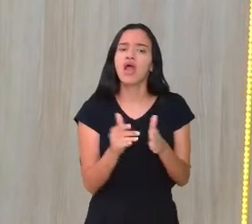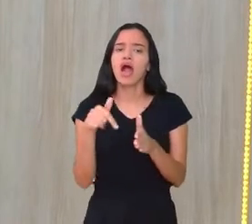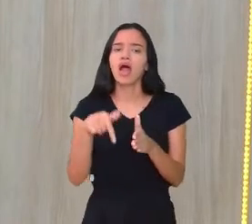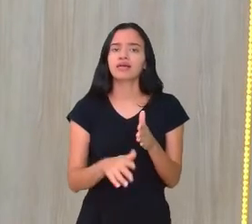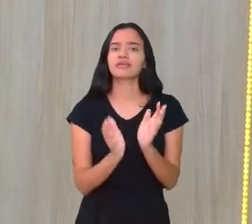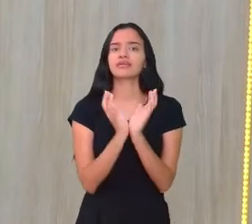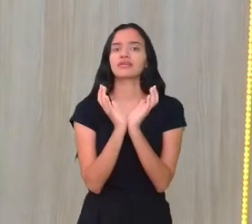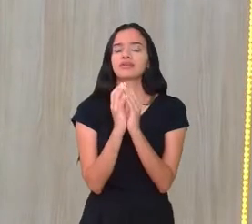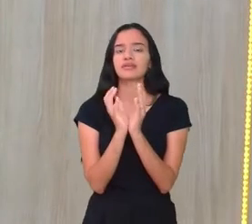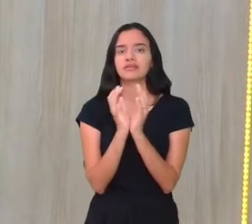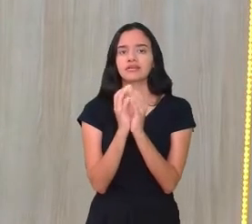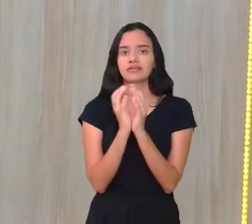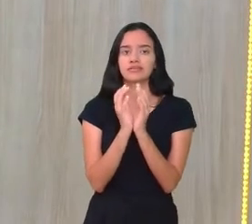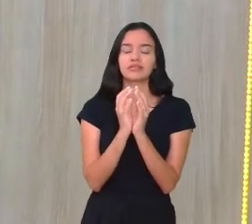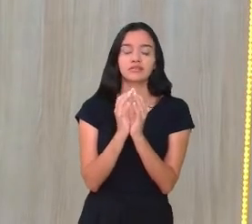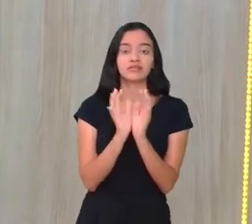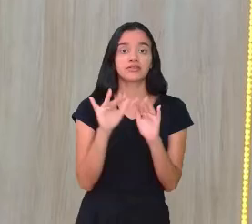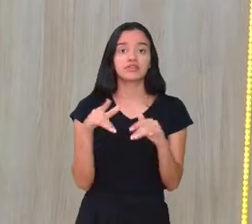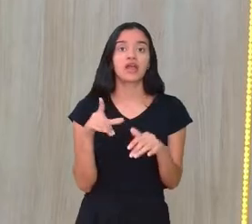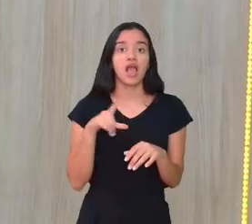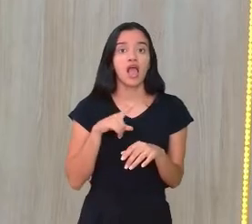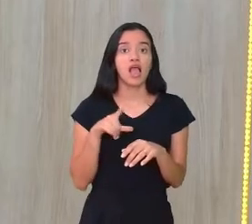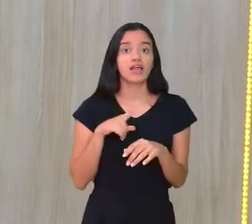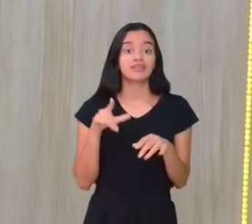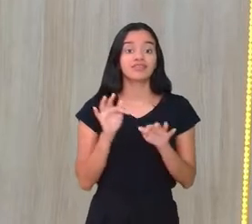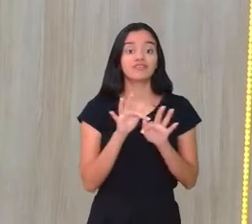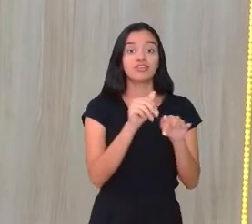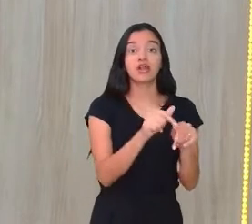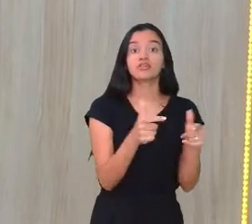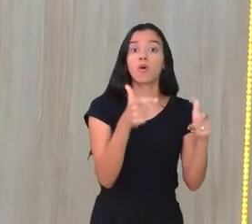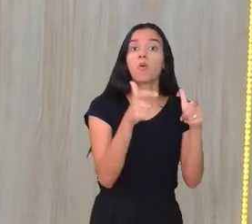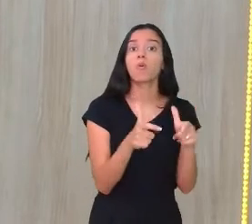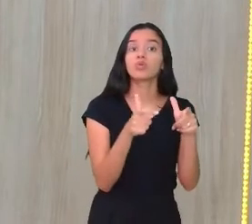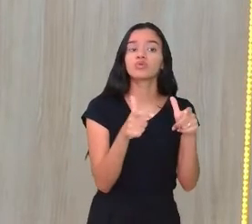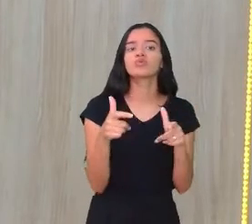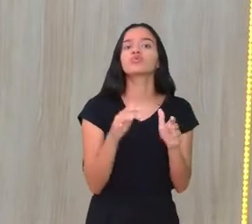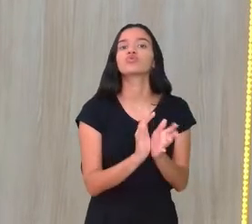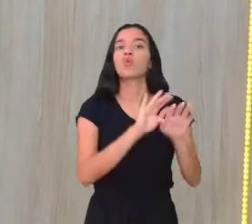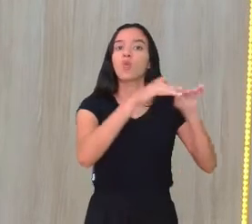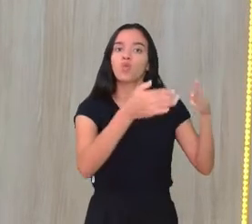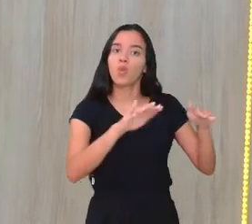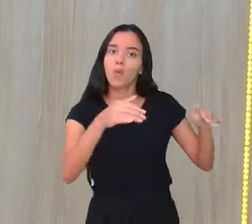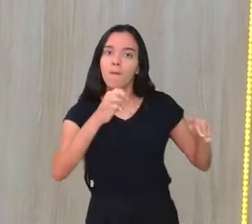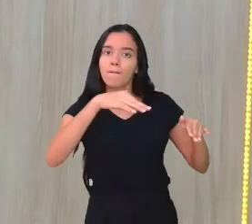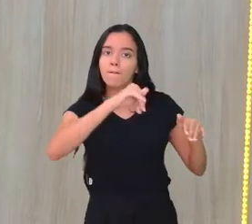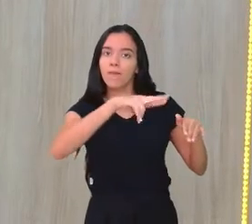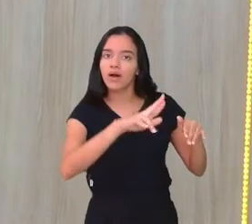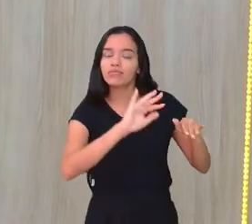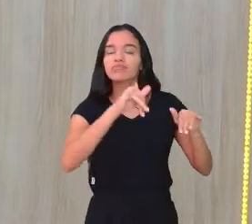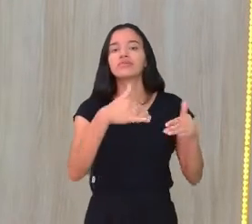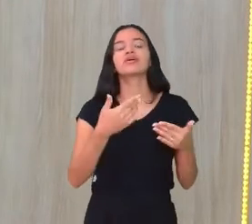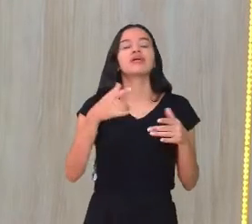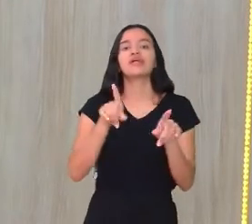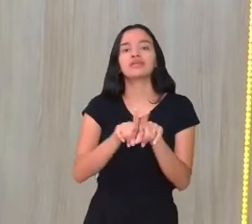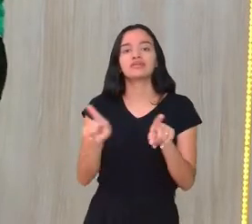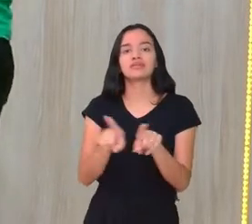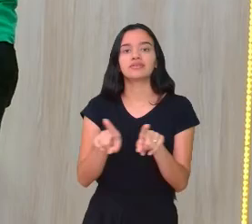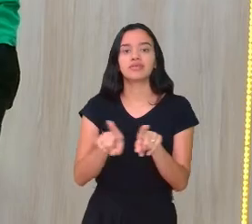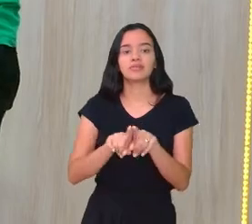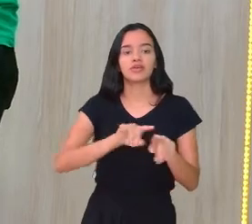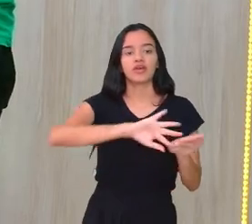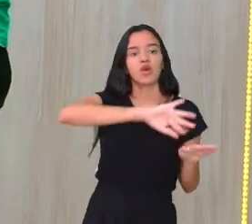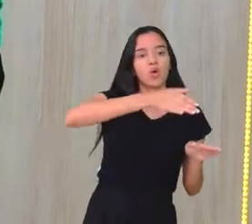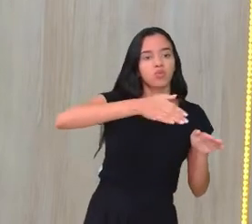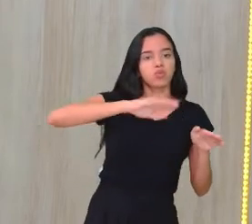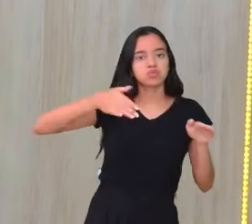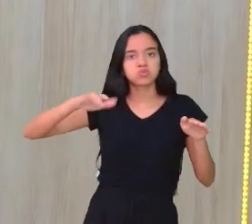ou vertem, né, na sua maioria, vão terminar no mar. Então, com a dinâmica de ocupação dessa planície